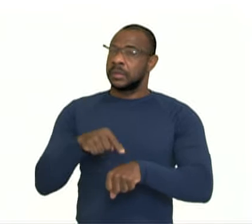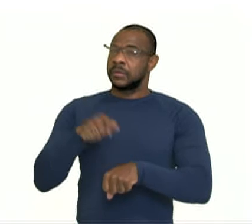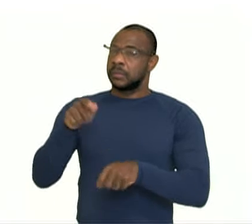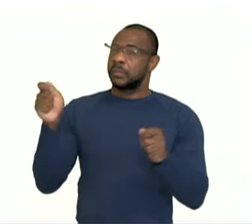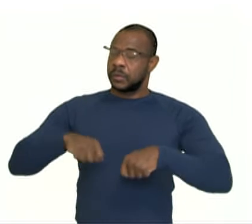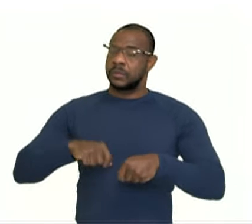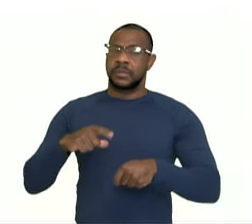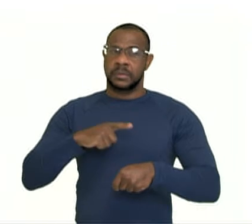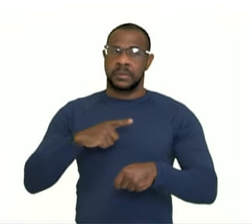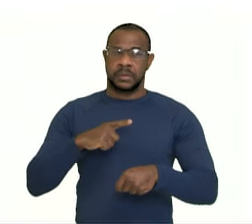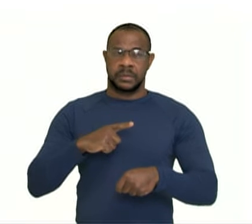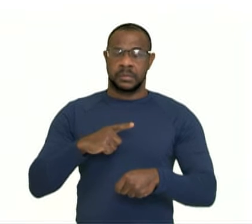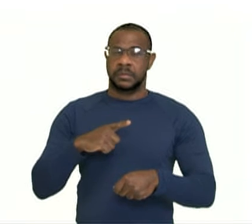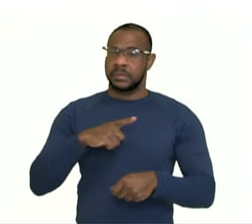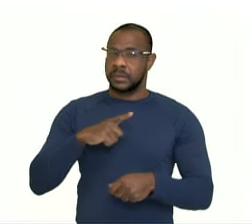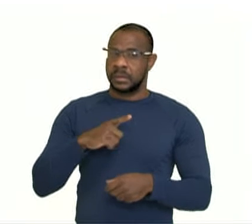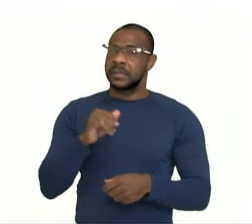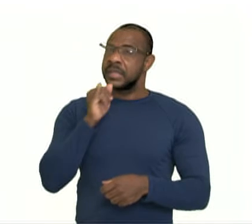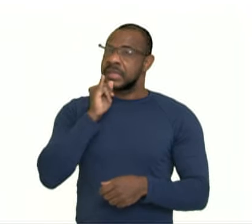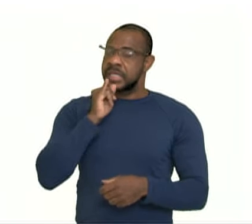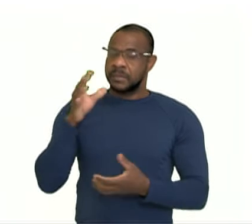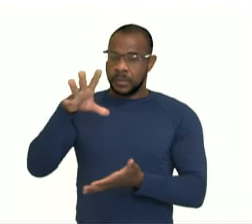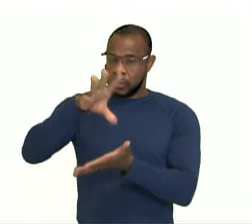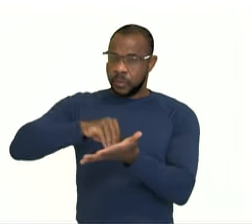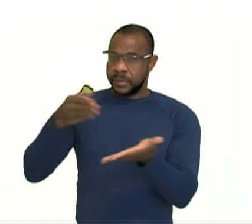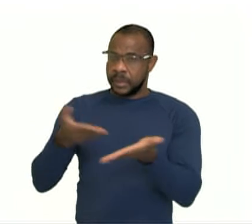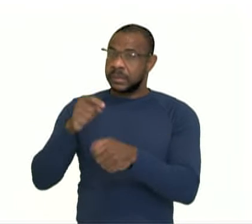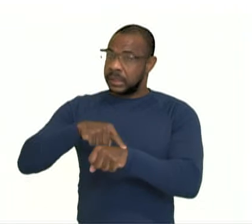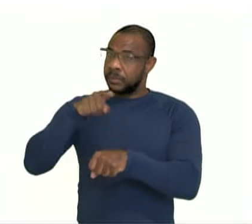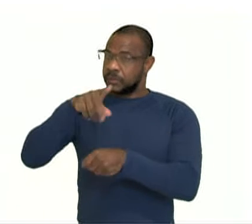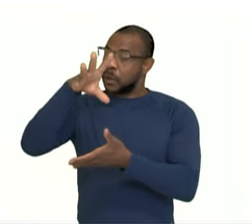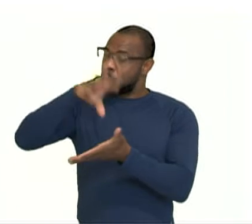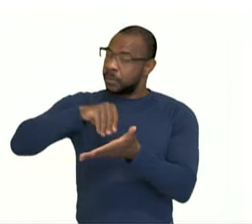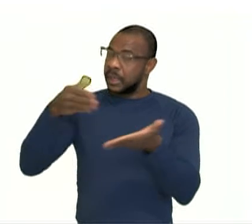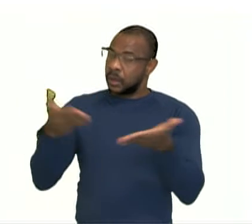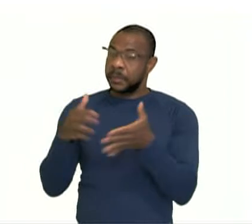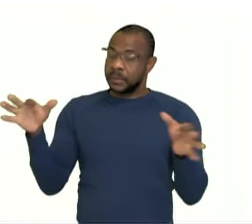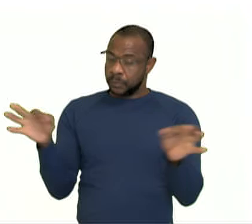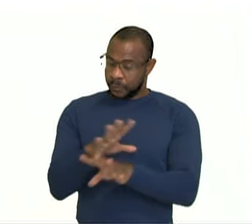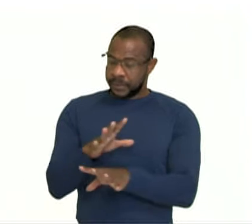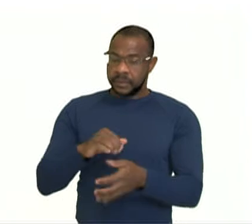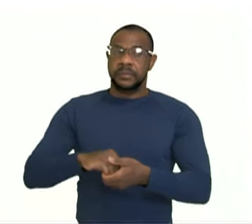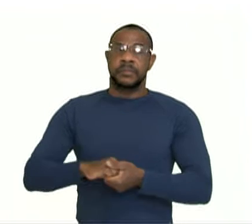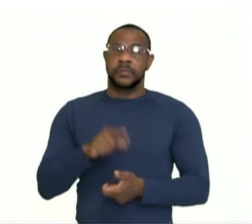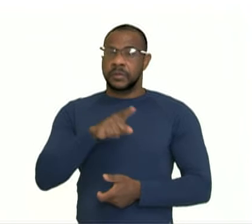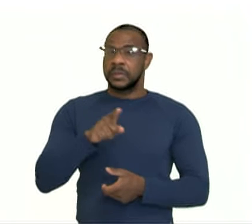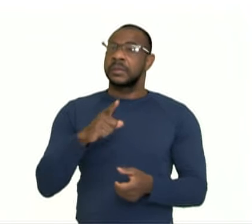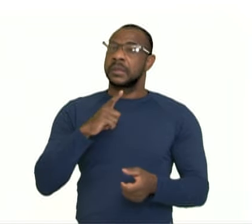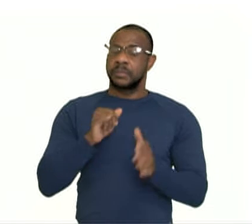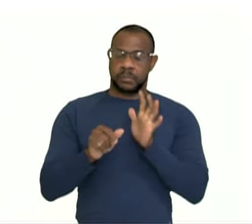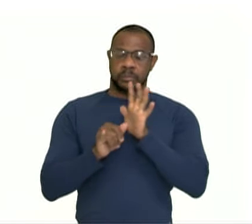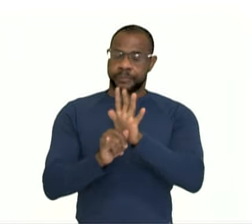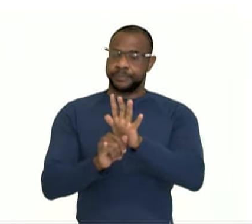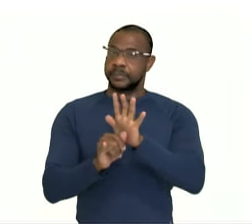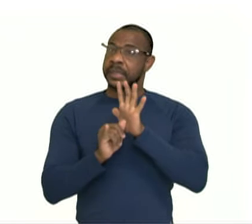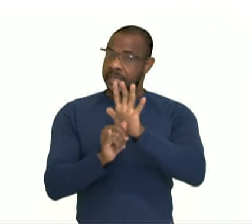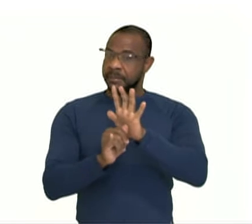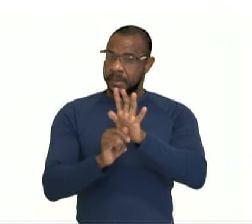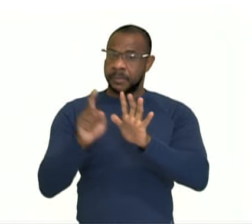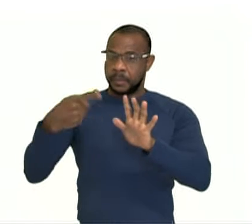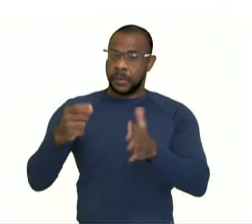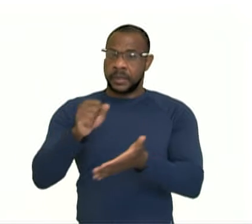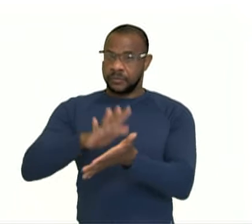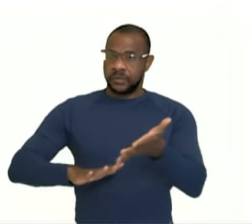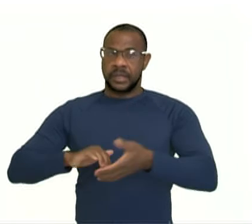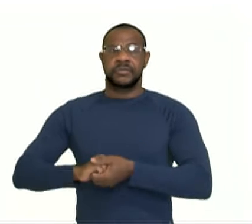gente realmente tenha, né, esse exercício aí no caderno completo para que ele sirva aí de modelo para os próximos,